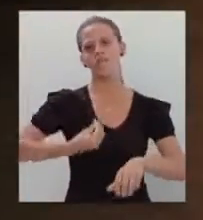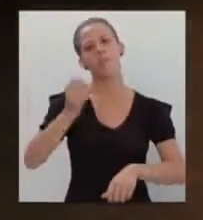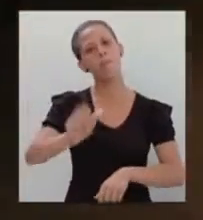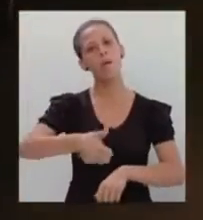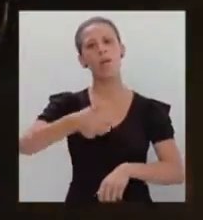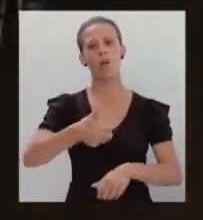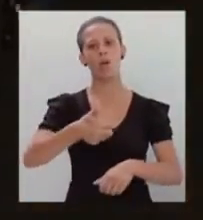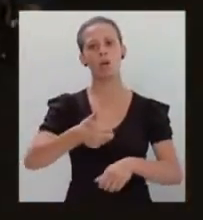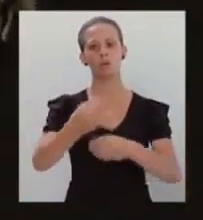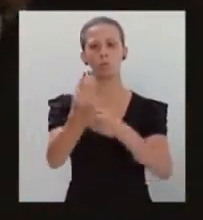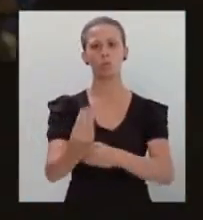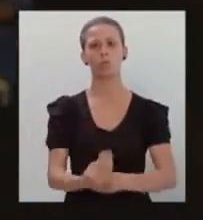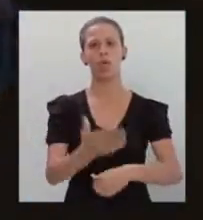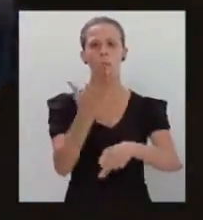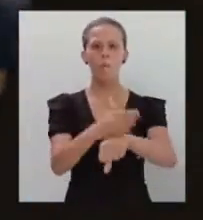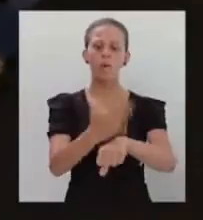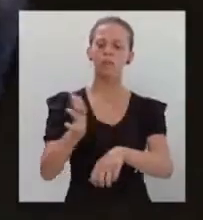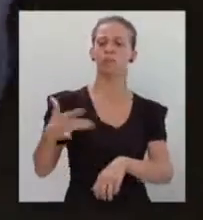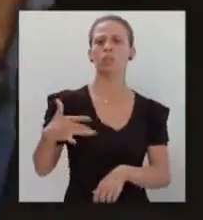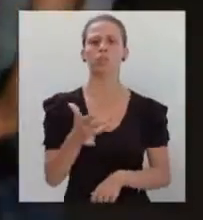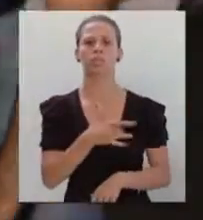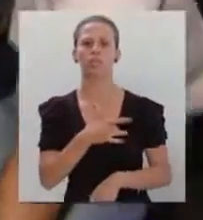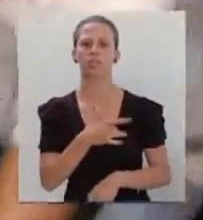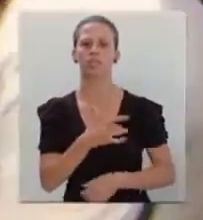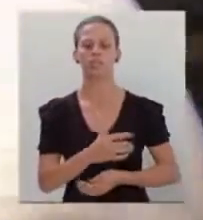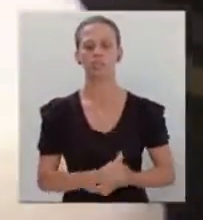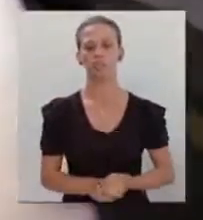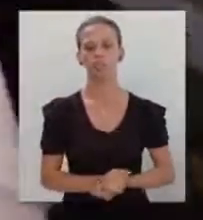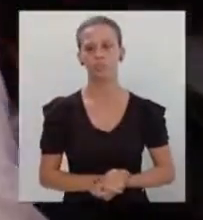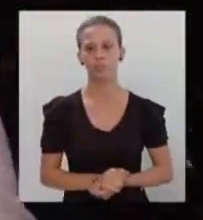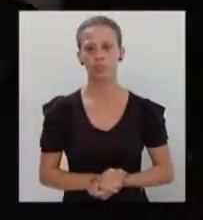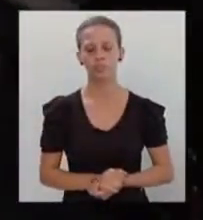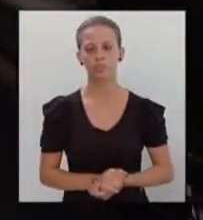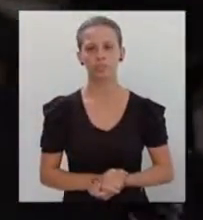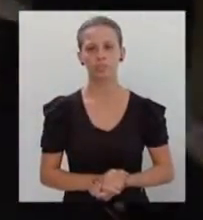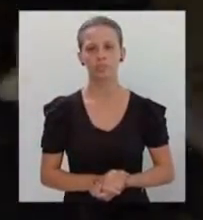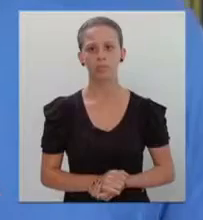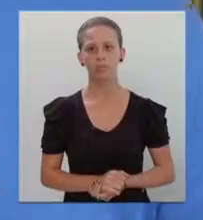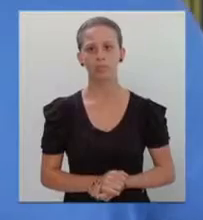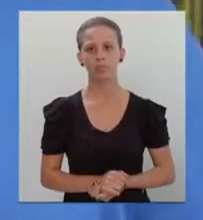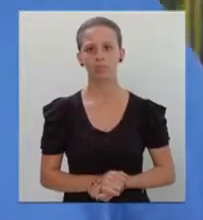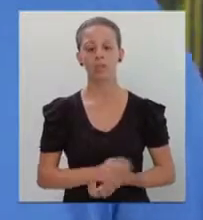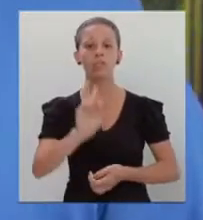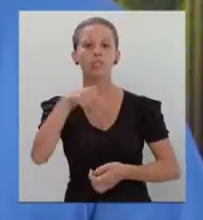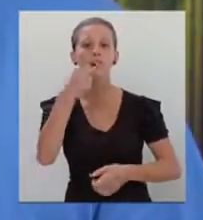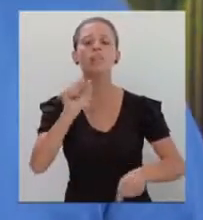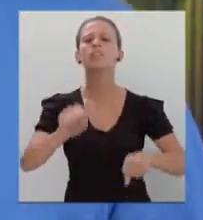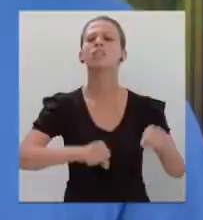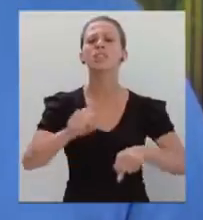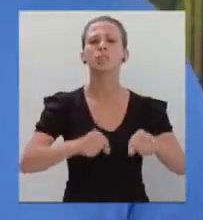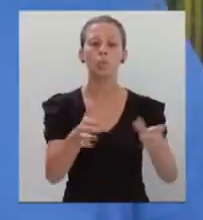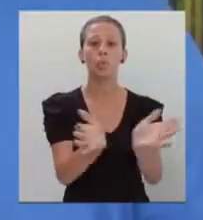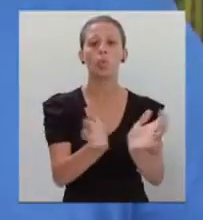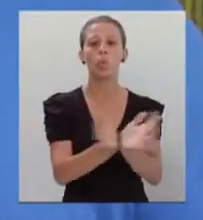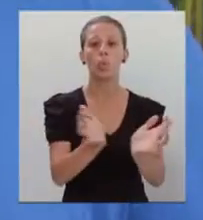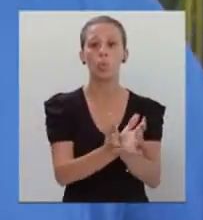melhor, cuidar de uma prática saudável de atividade física. E por falar em ciclismo, um grupo